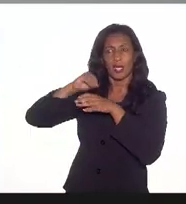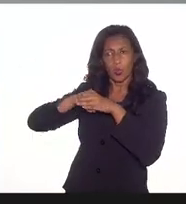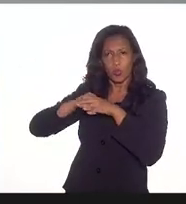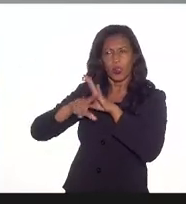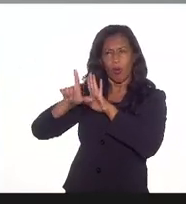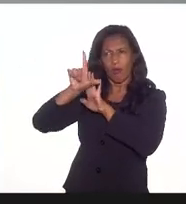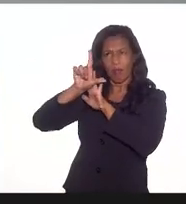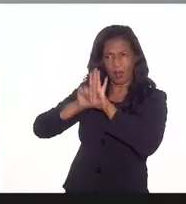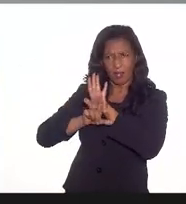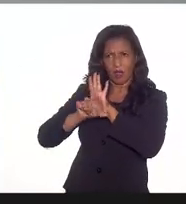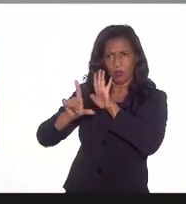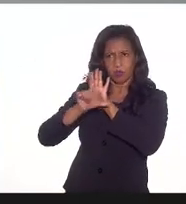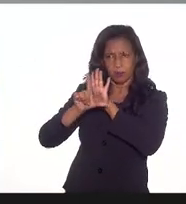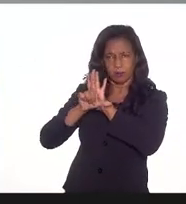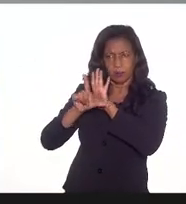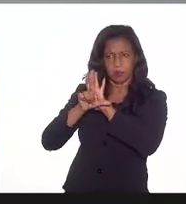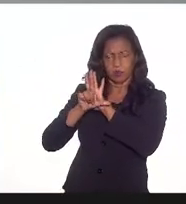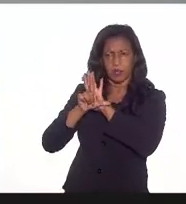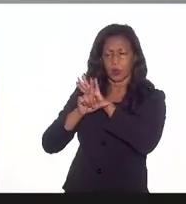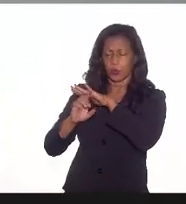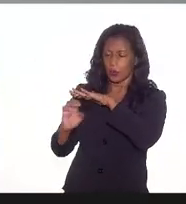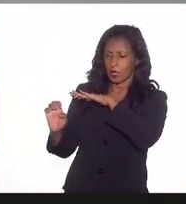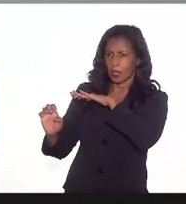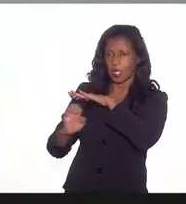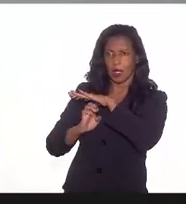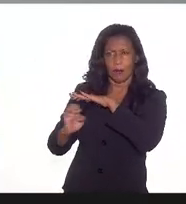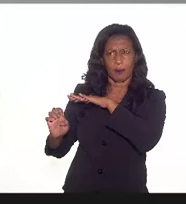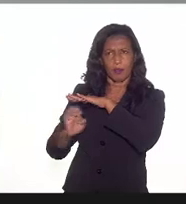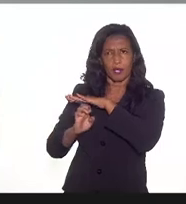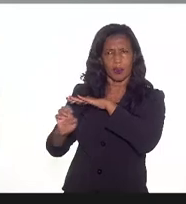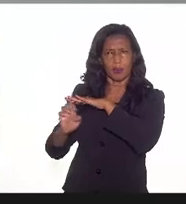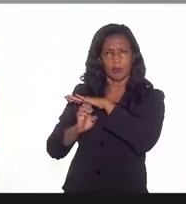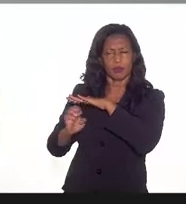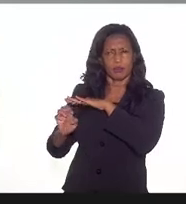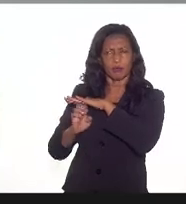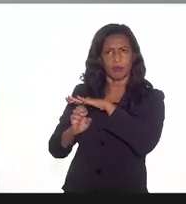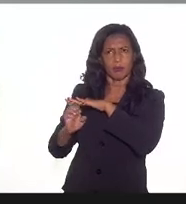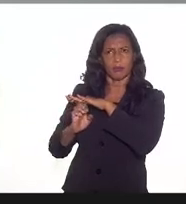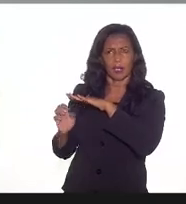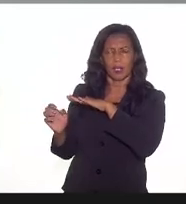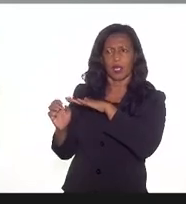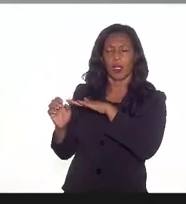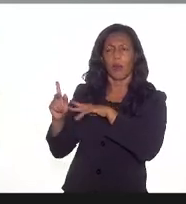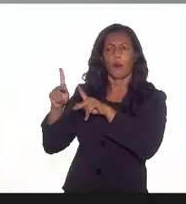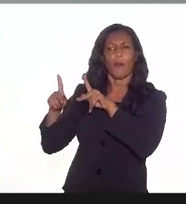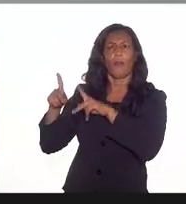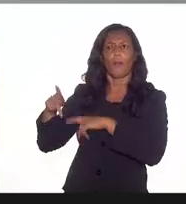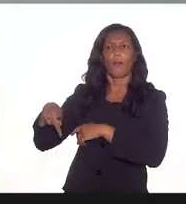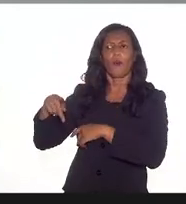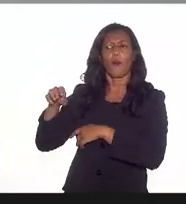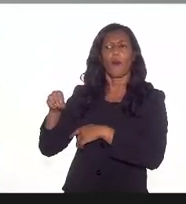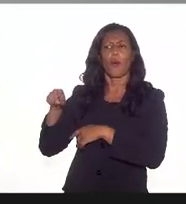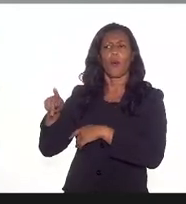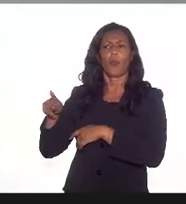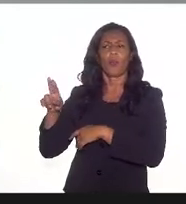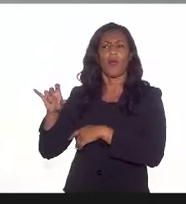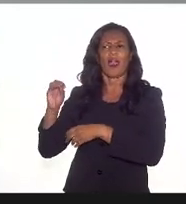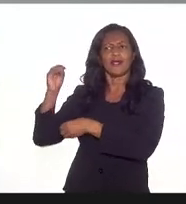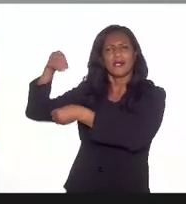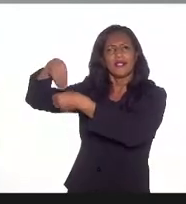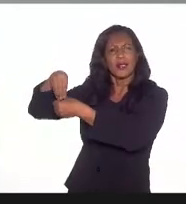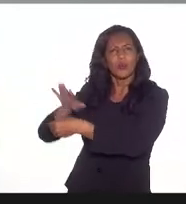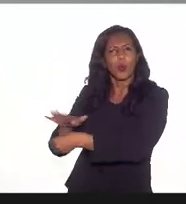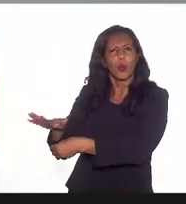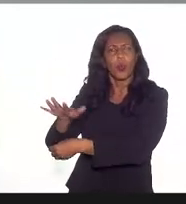lei, dos empreendimentos realizados, dos empreendimentos populares realizados em território de favela,